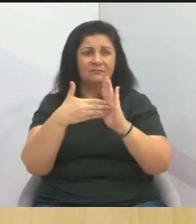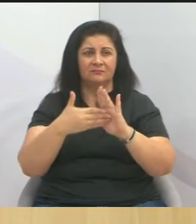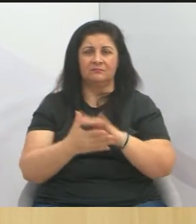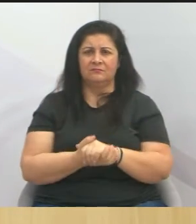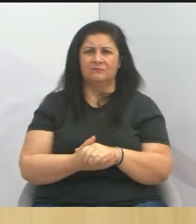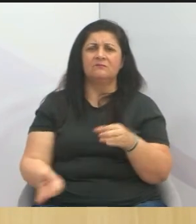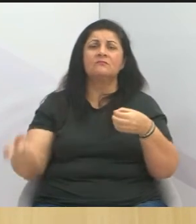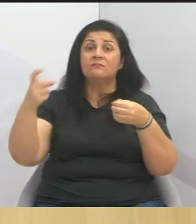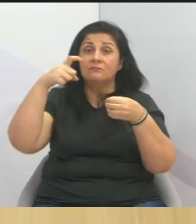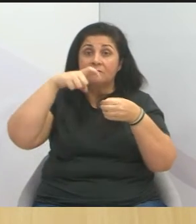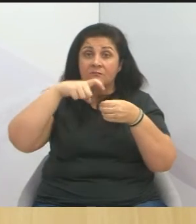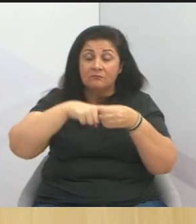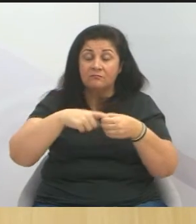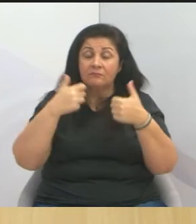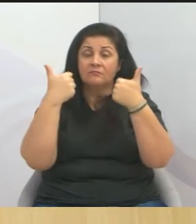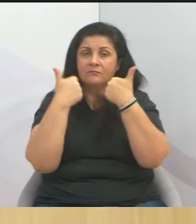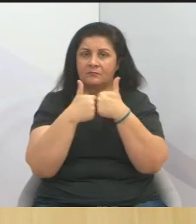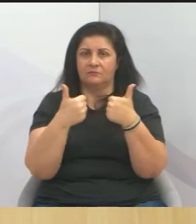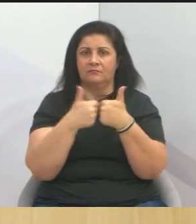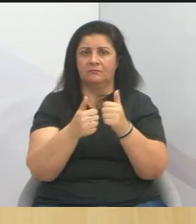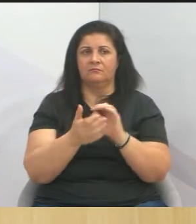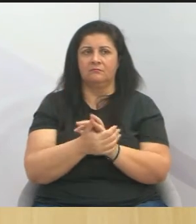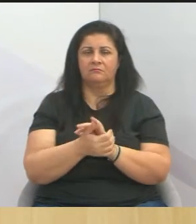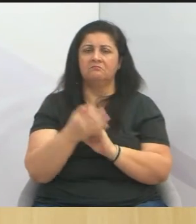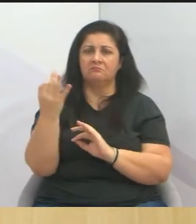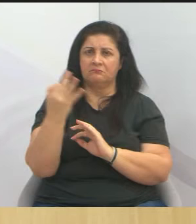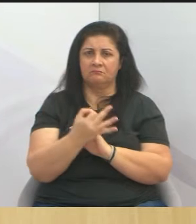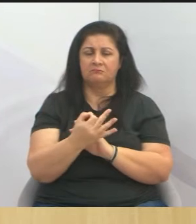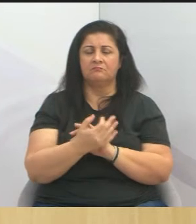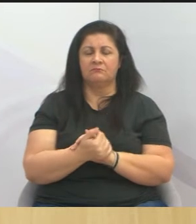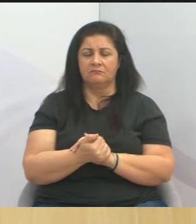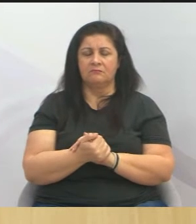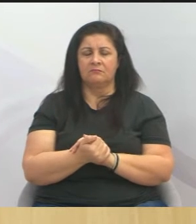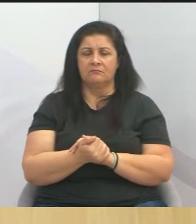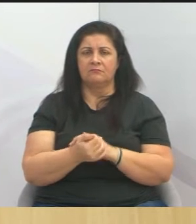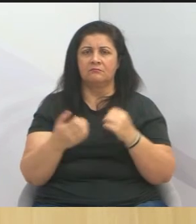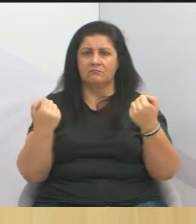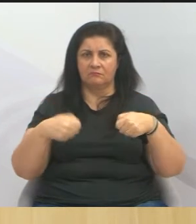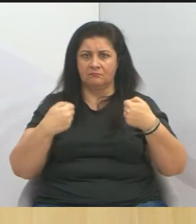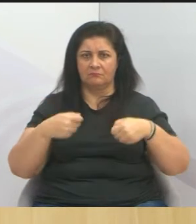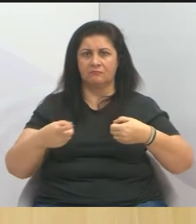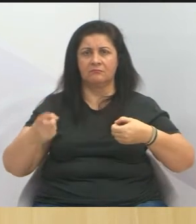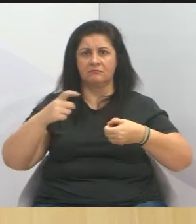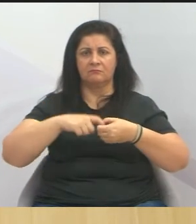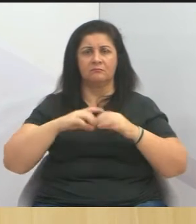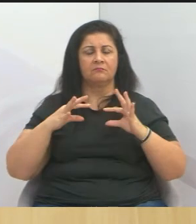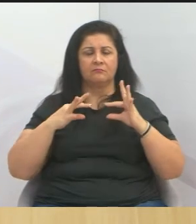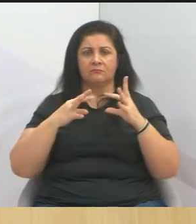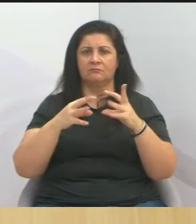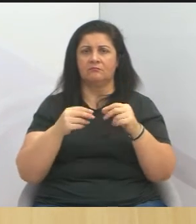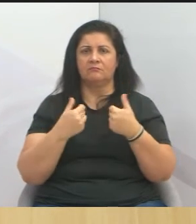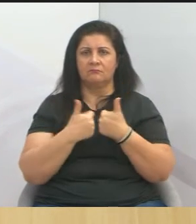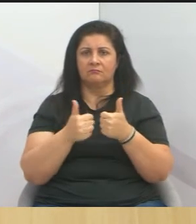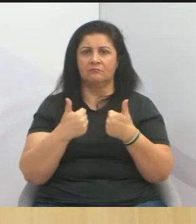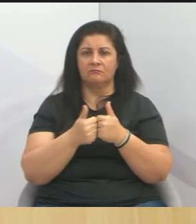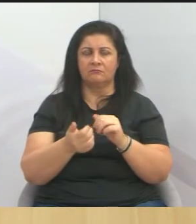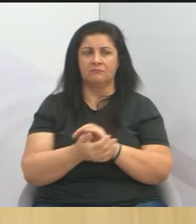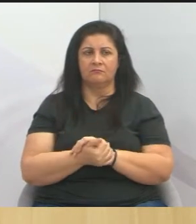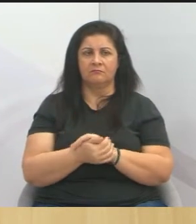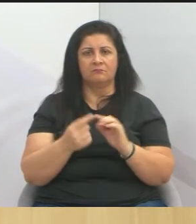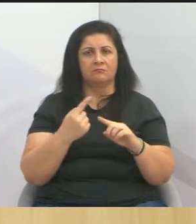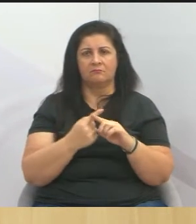volta tudo tem que voltar tudo é isso mesmo Vereador volta tudo porque a situação